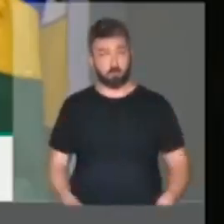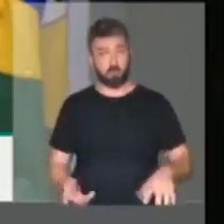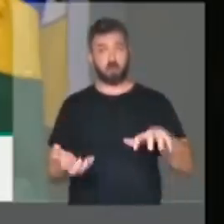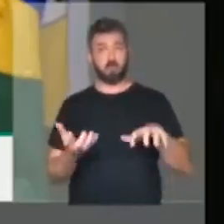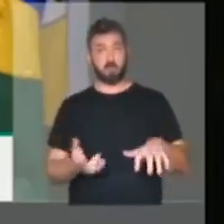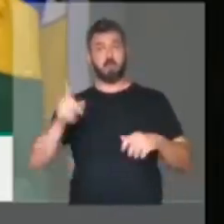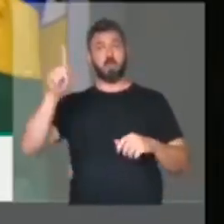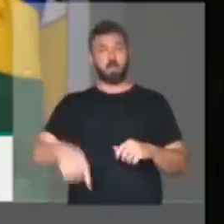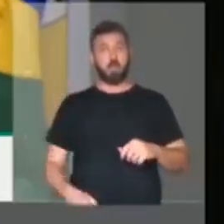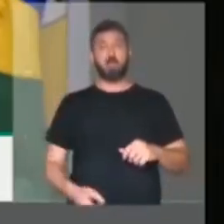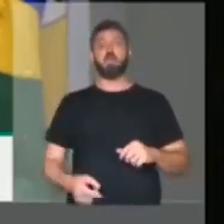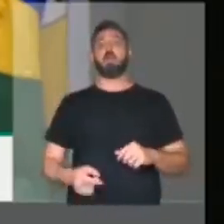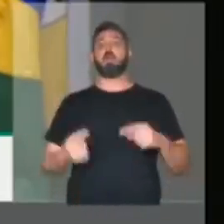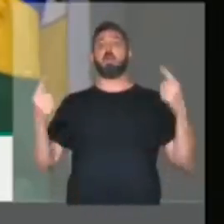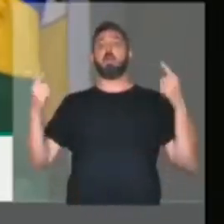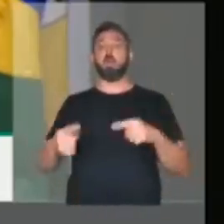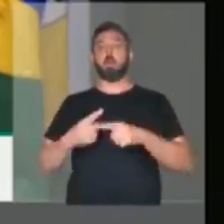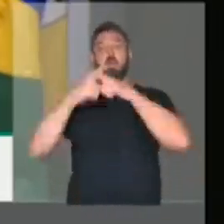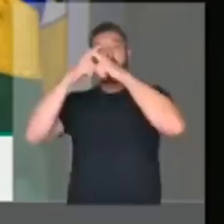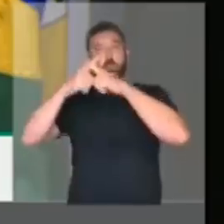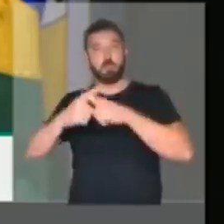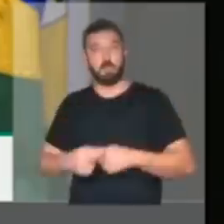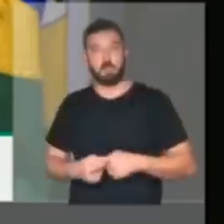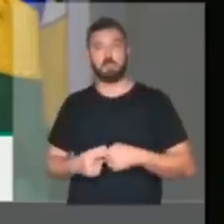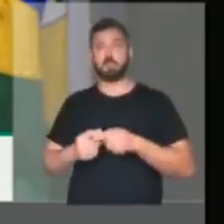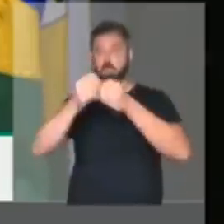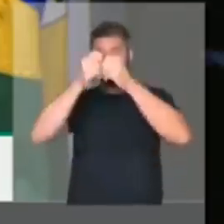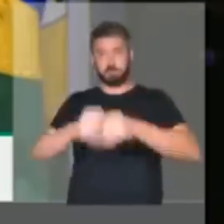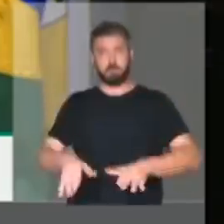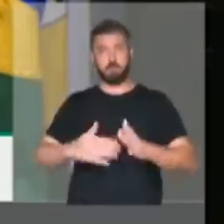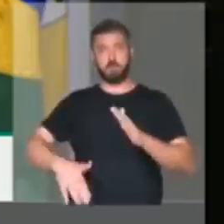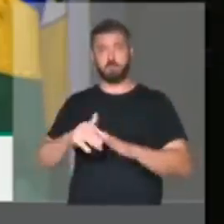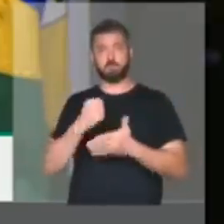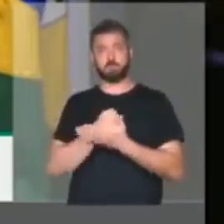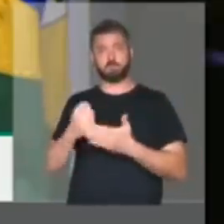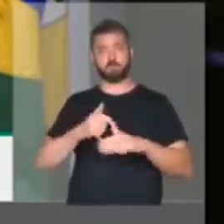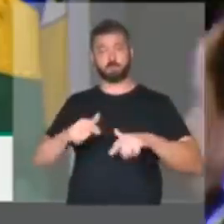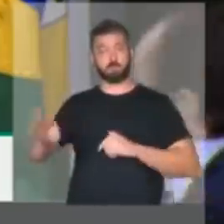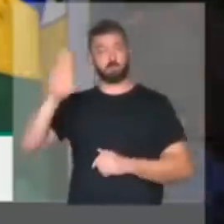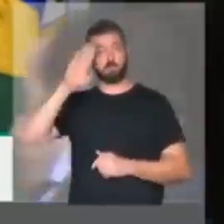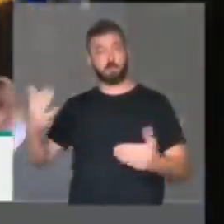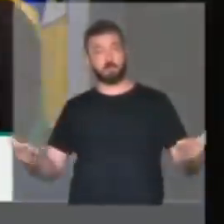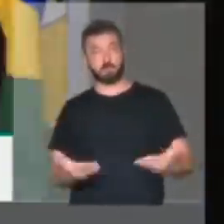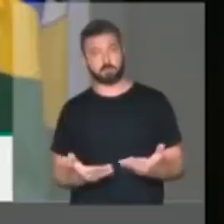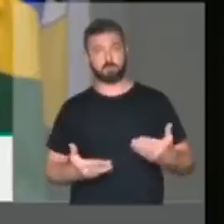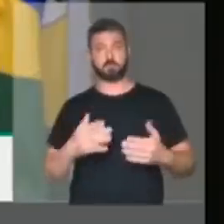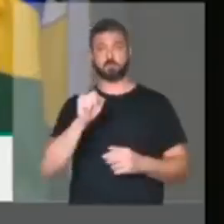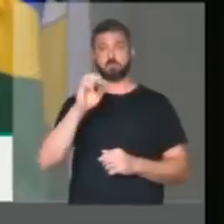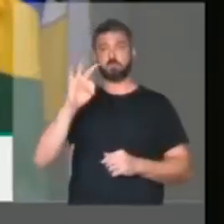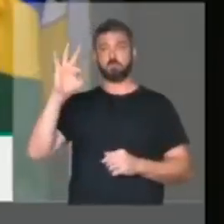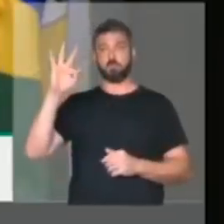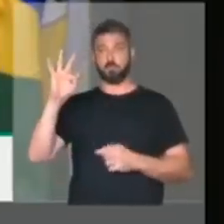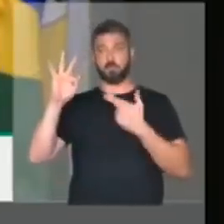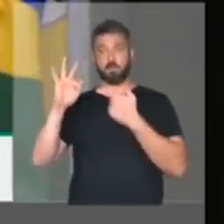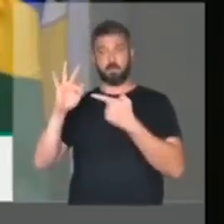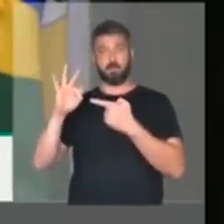é absolutamente anticompetitiva, destrói empregos, ainda mais no momento em que o Supremo Tribunal